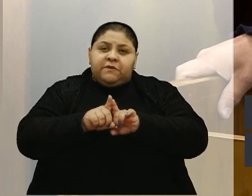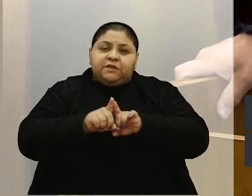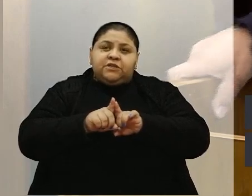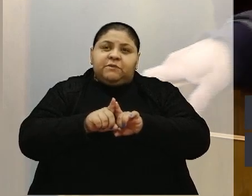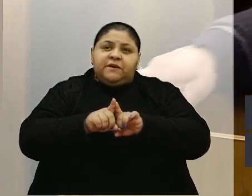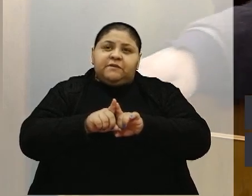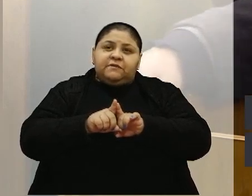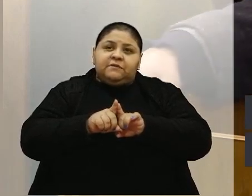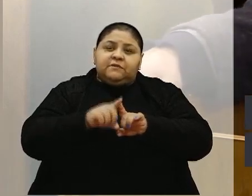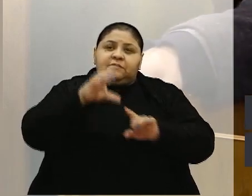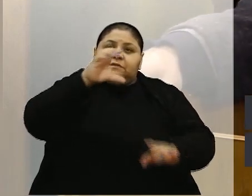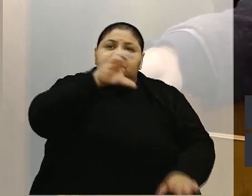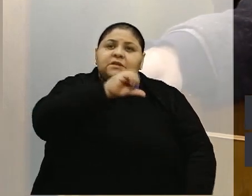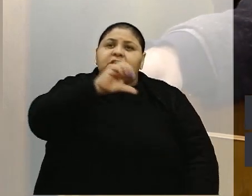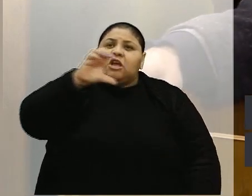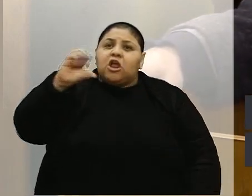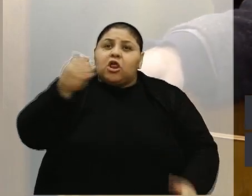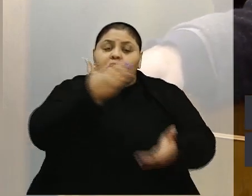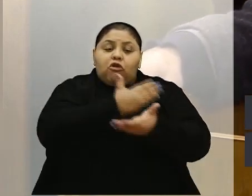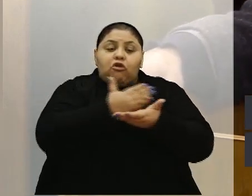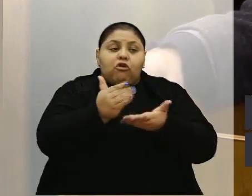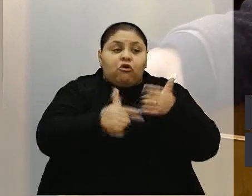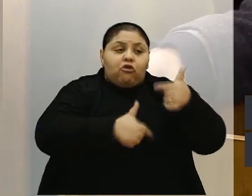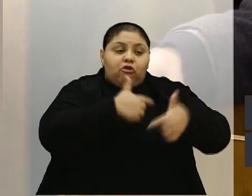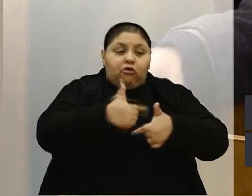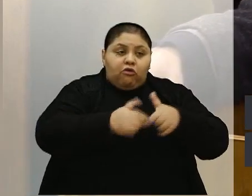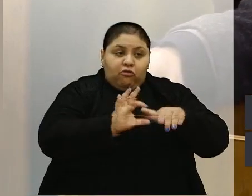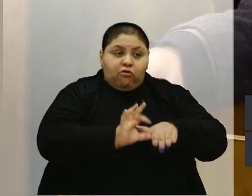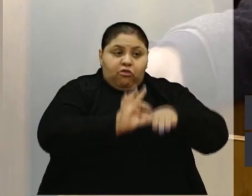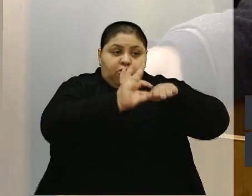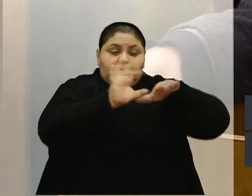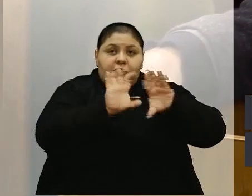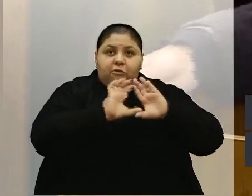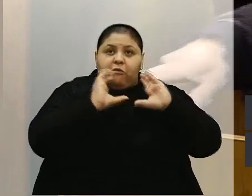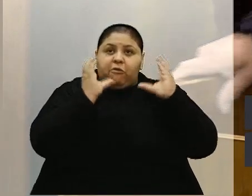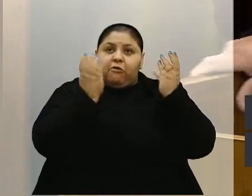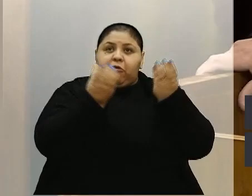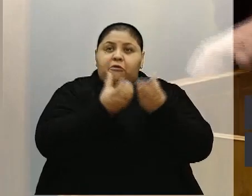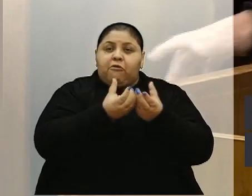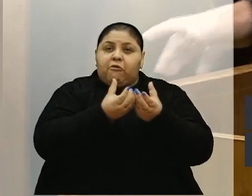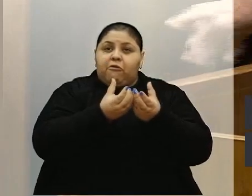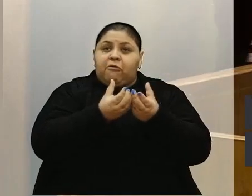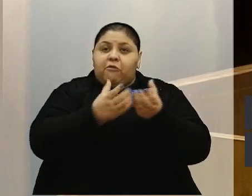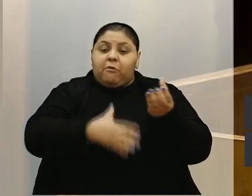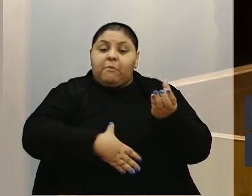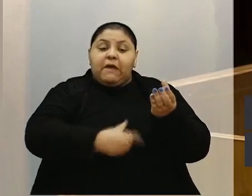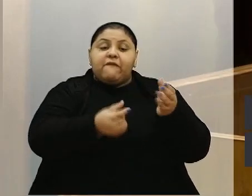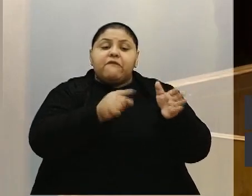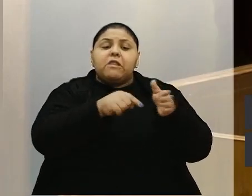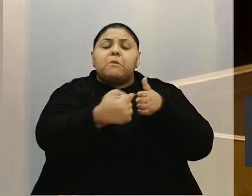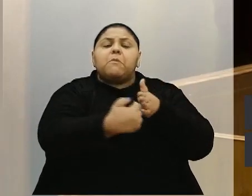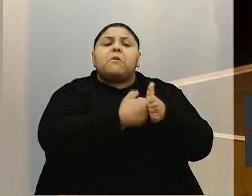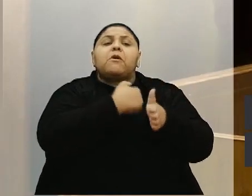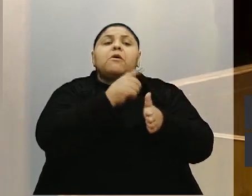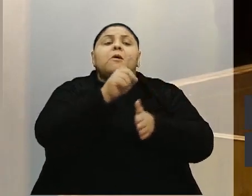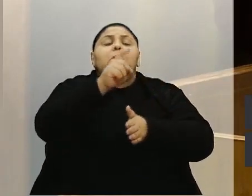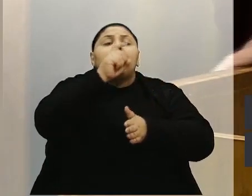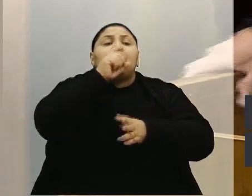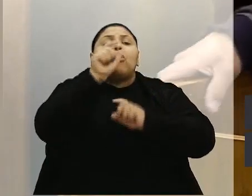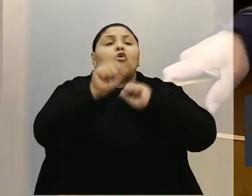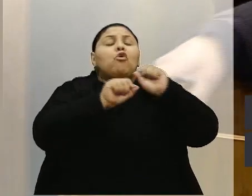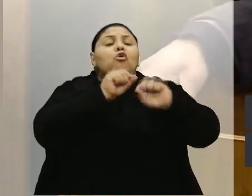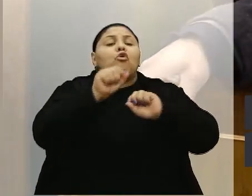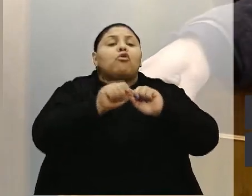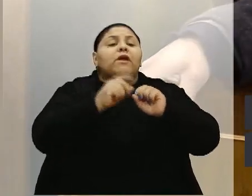Em 99, quando eu iniciei o trabalho de líder comunitário, a minha filha perguntou, ela era pequenina, e perguntou: pai, o que é